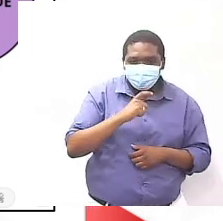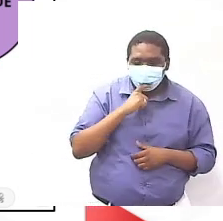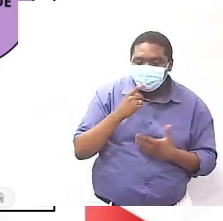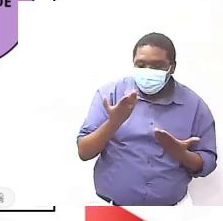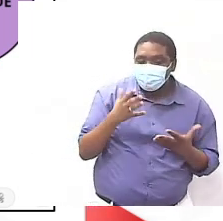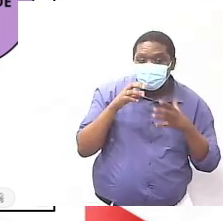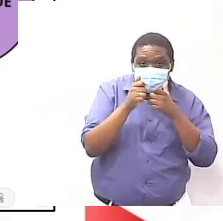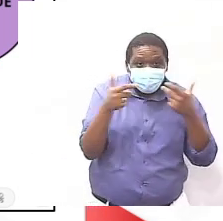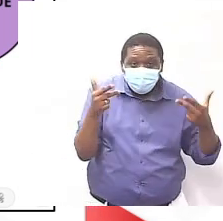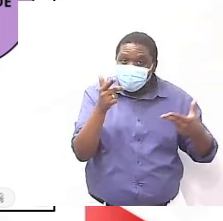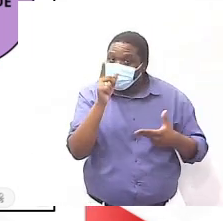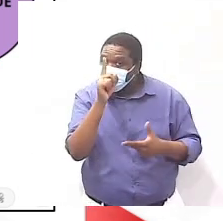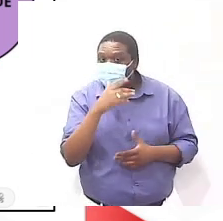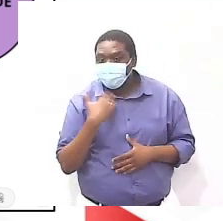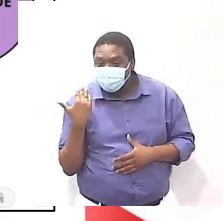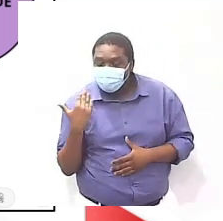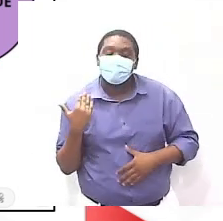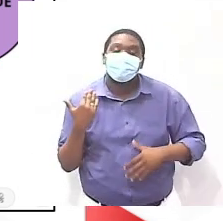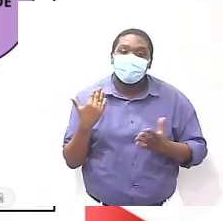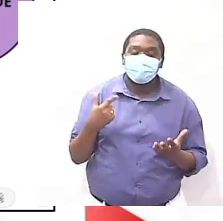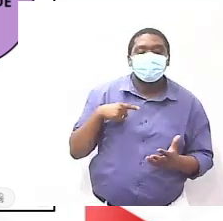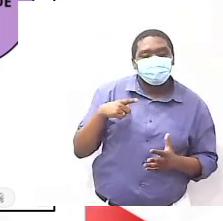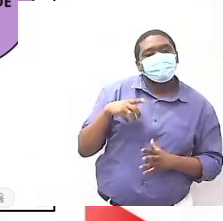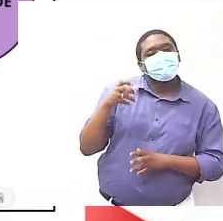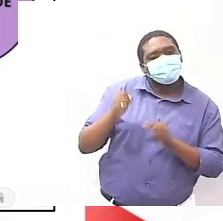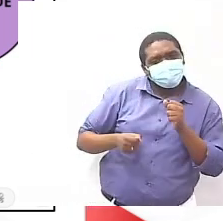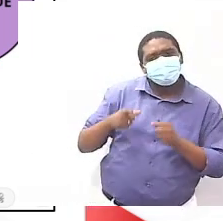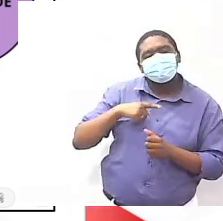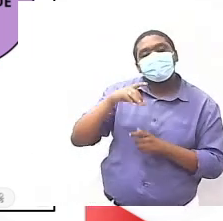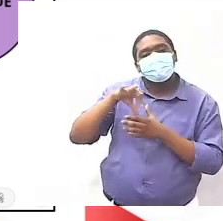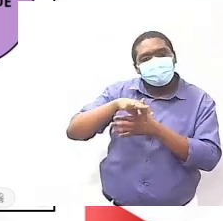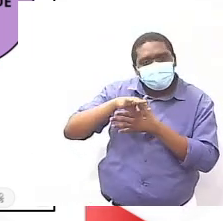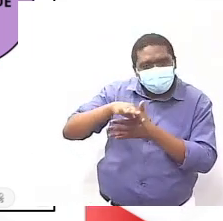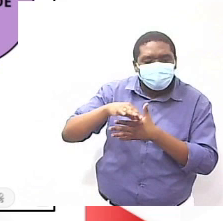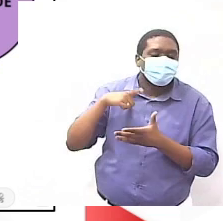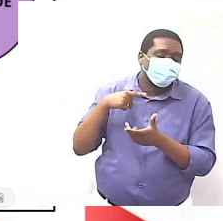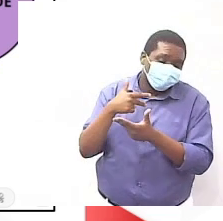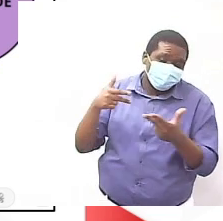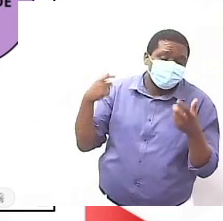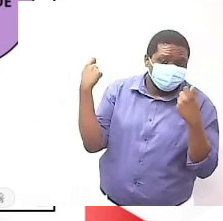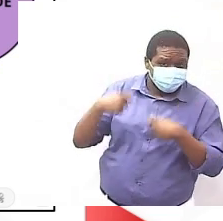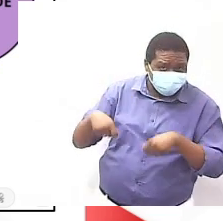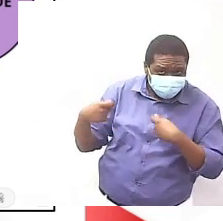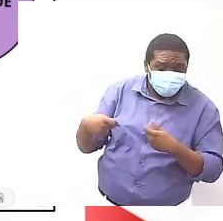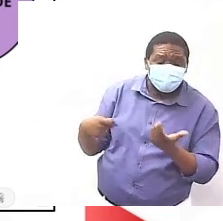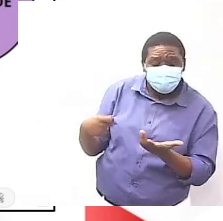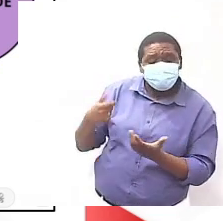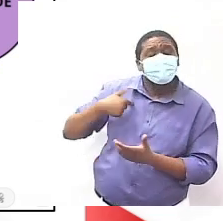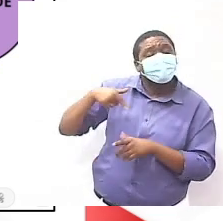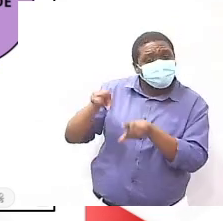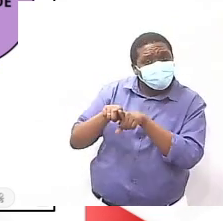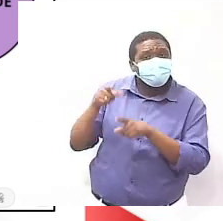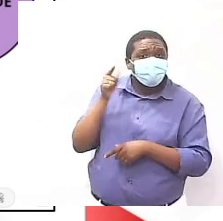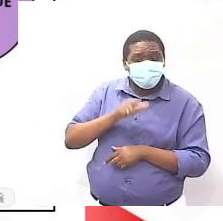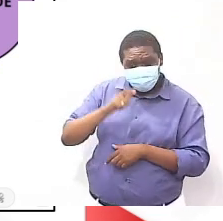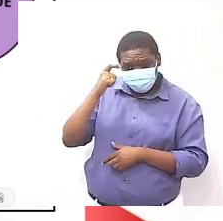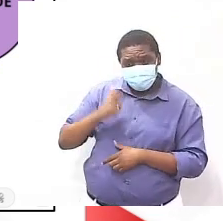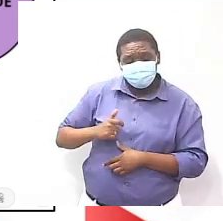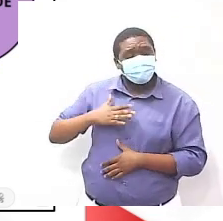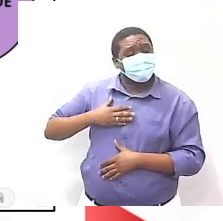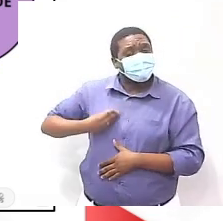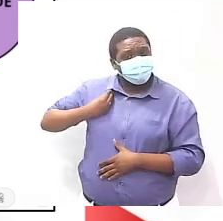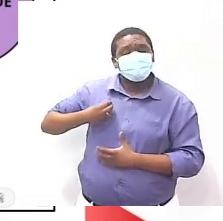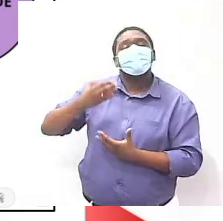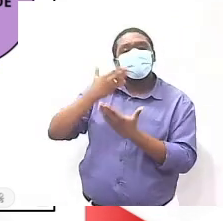não morrendo, eu tenho leite, eu tenho carne, eu tenho pele, eu tenho tudo que é necessário do animal para eu também sobreviver. Então,